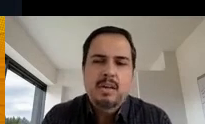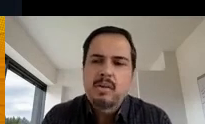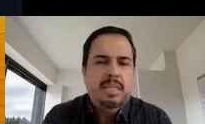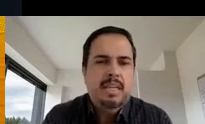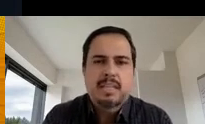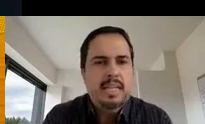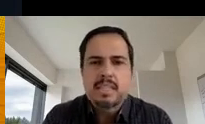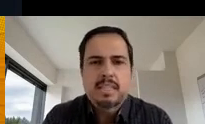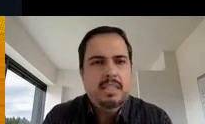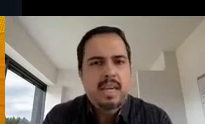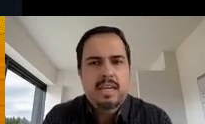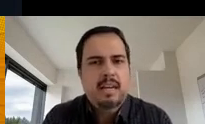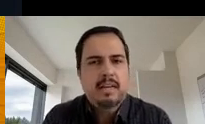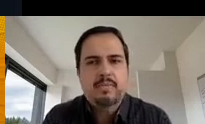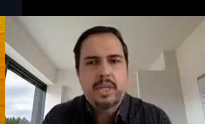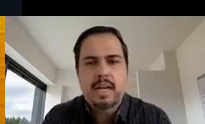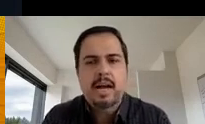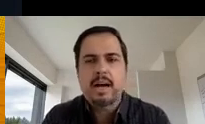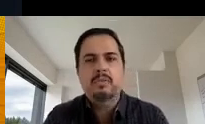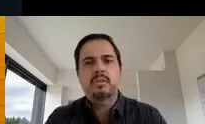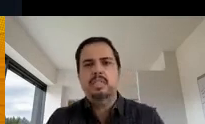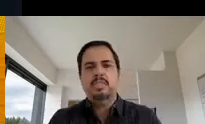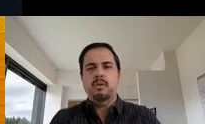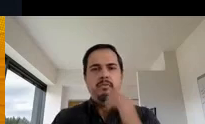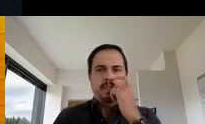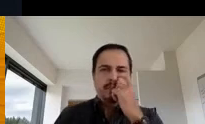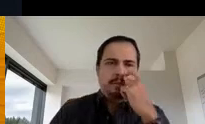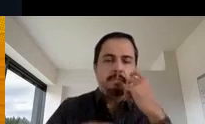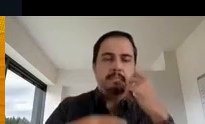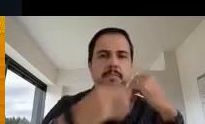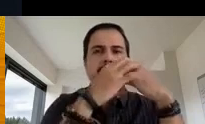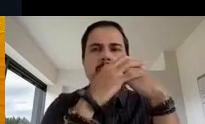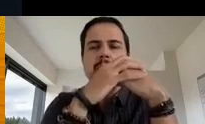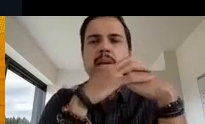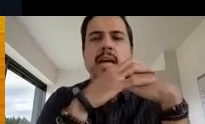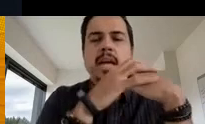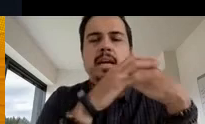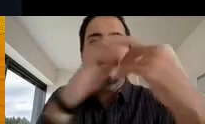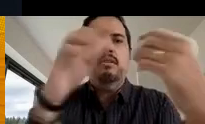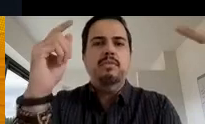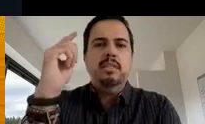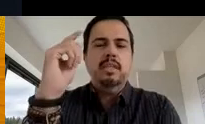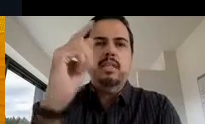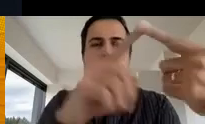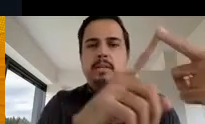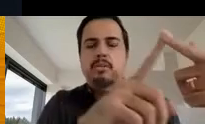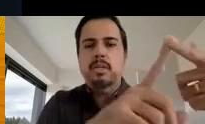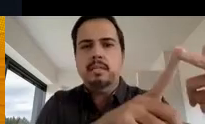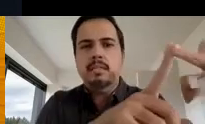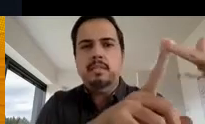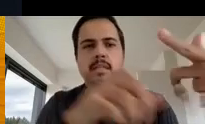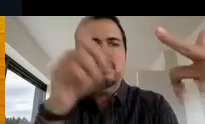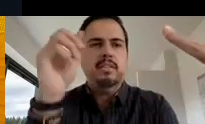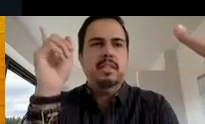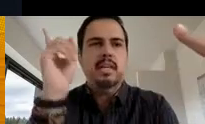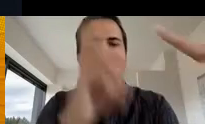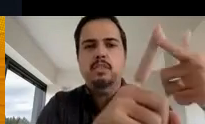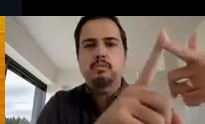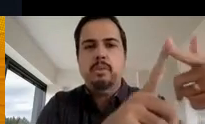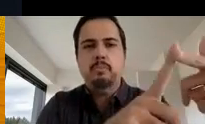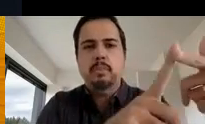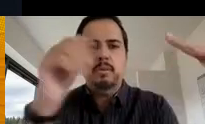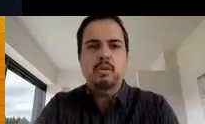Cara, isso aí não é mentalidade de quem quer chegar onde a gente está conversando aqui. É claro que você vai ter que dar passos atrás,